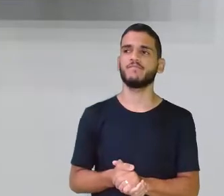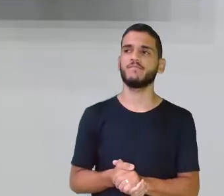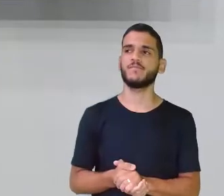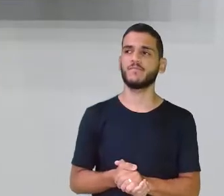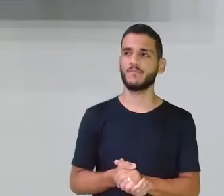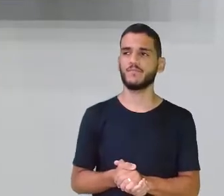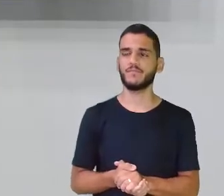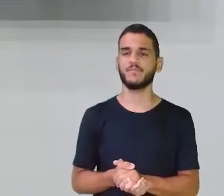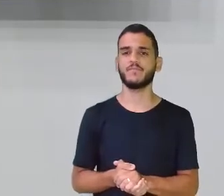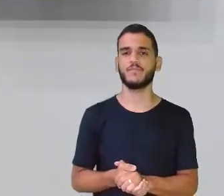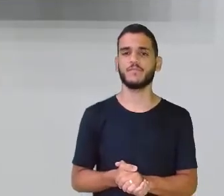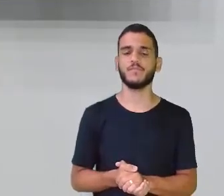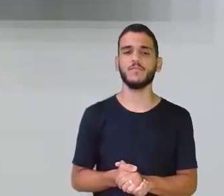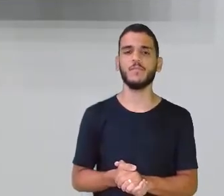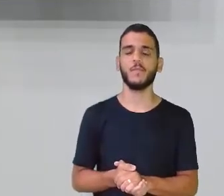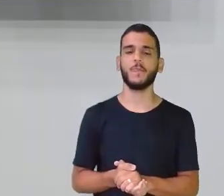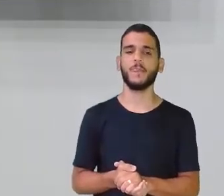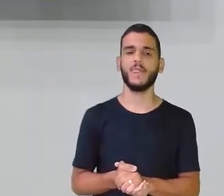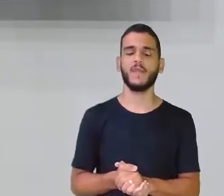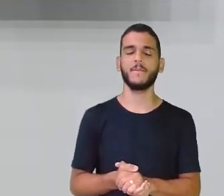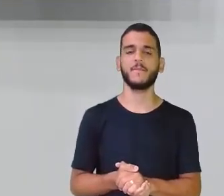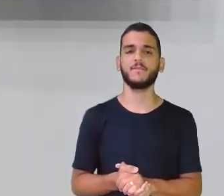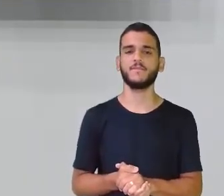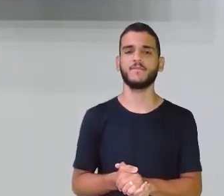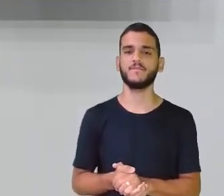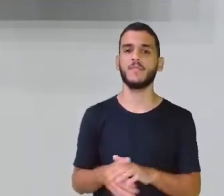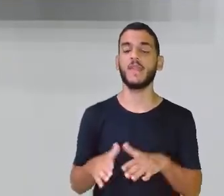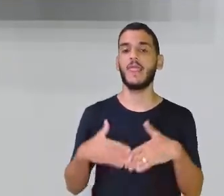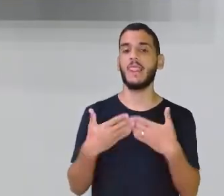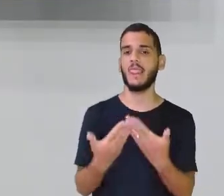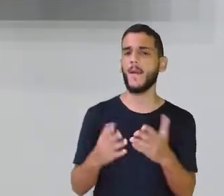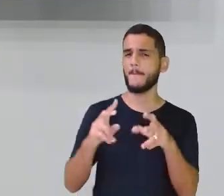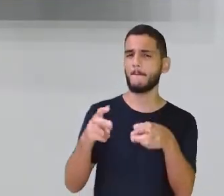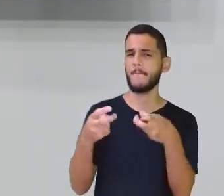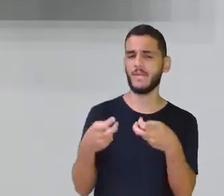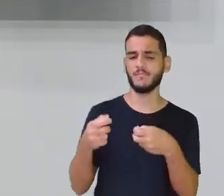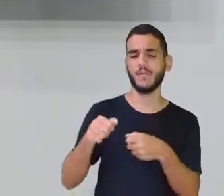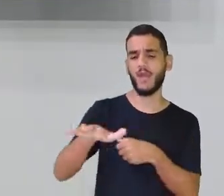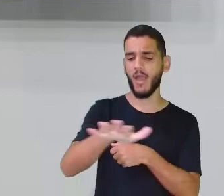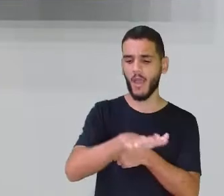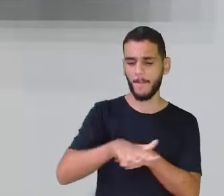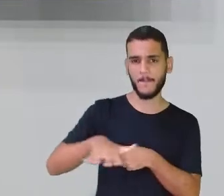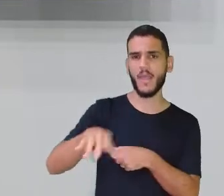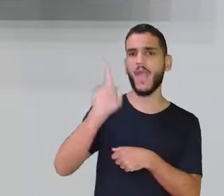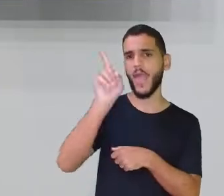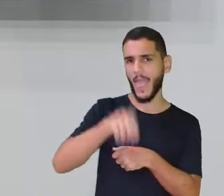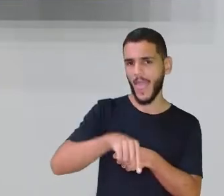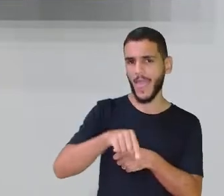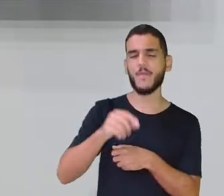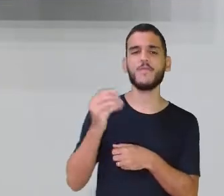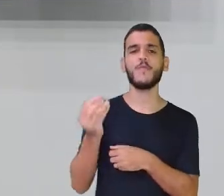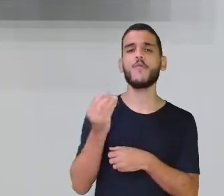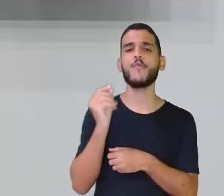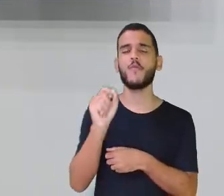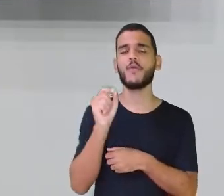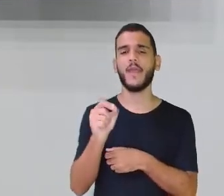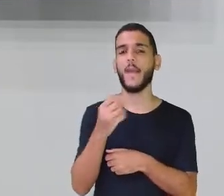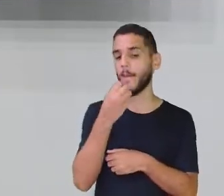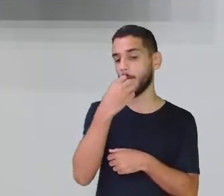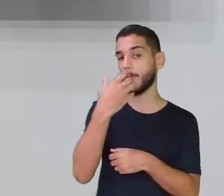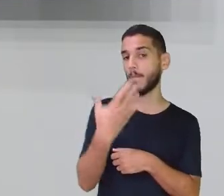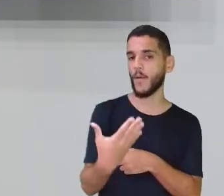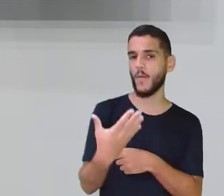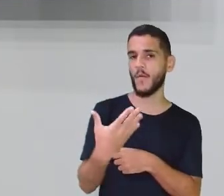vendo, né? Como ela falou ali. Então a gente está percebendo que nesse ambiente é favorável para esse animal porque tem o alimento que